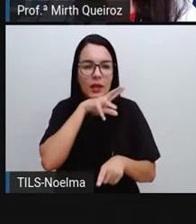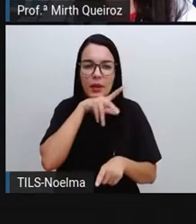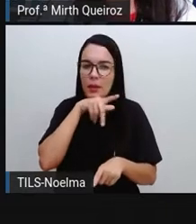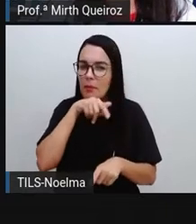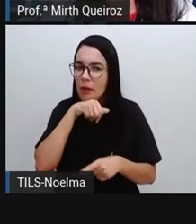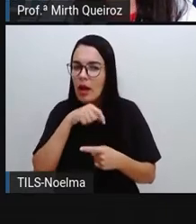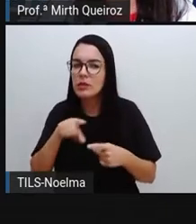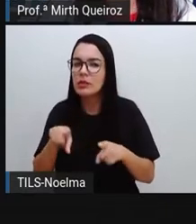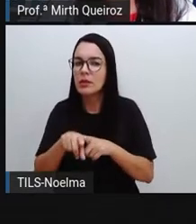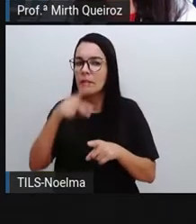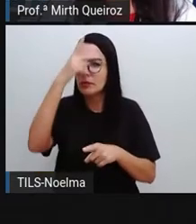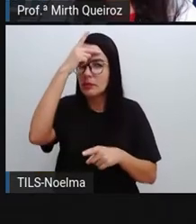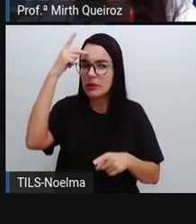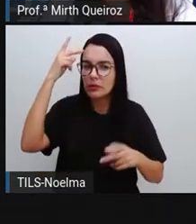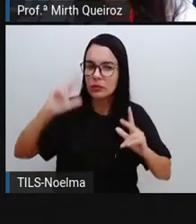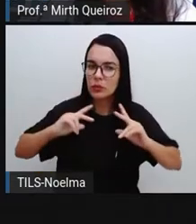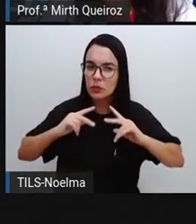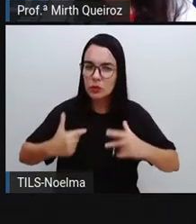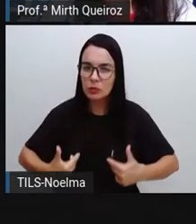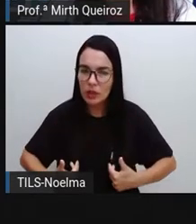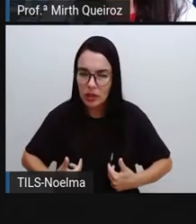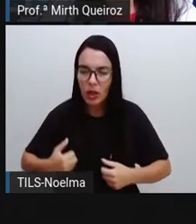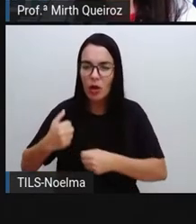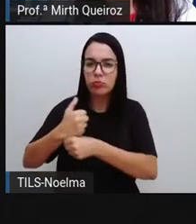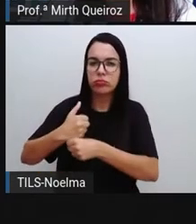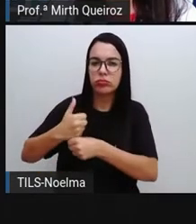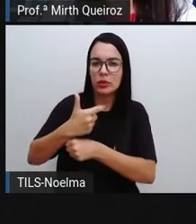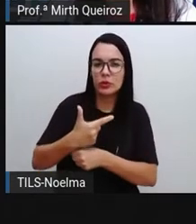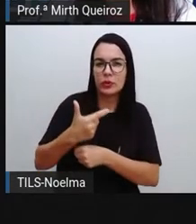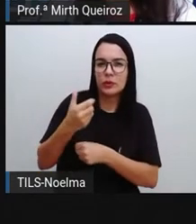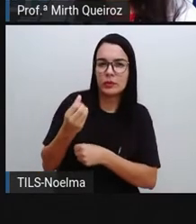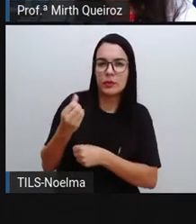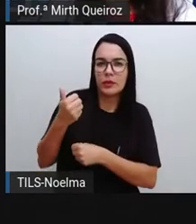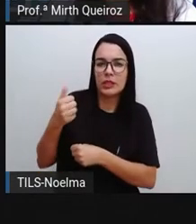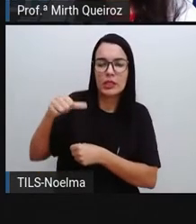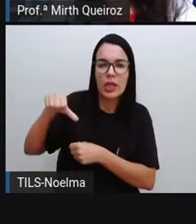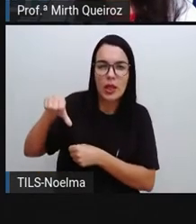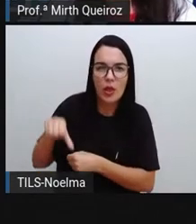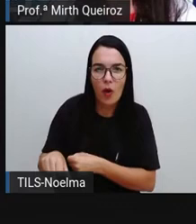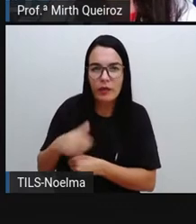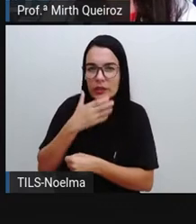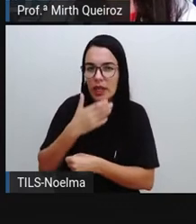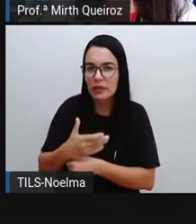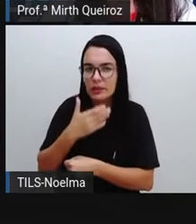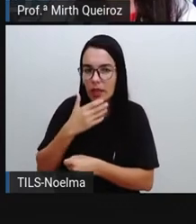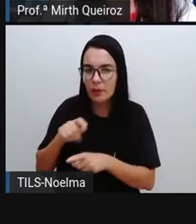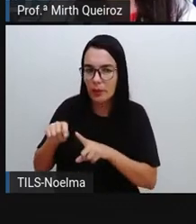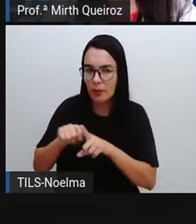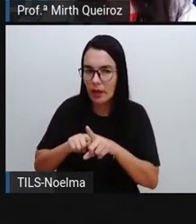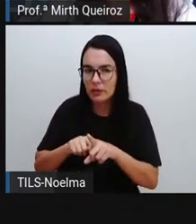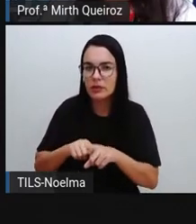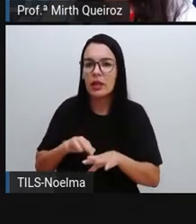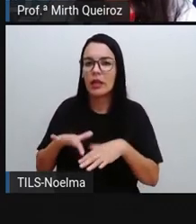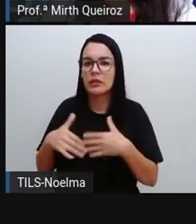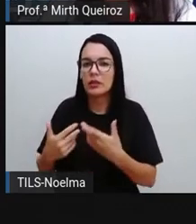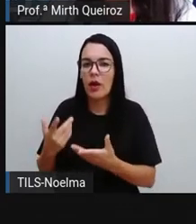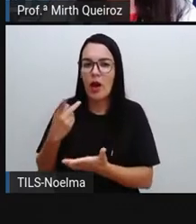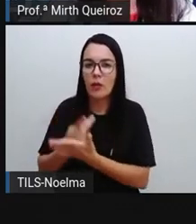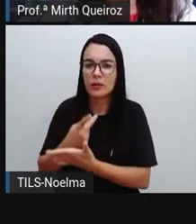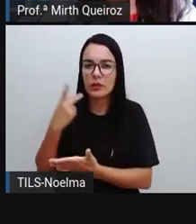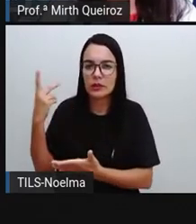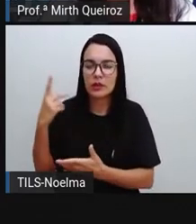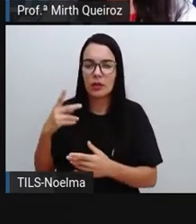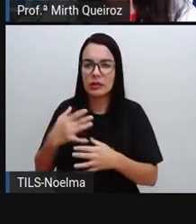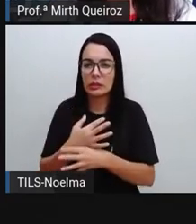de 2019, foram identificados aí casos de pneumonia de causa desconhecida, ocorridos na cidade lá,